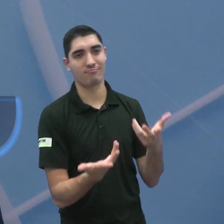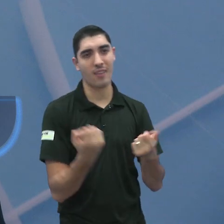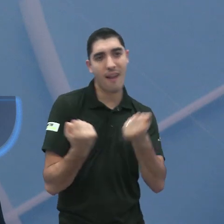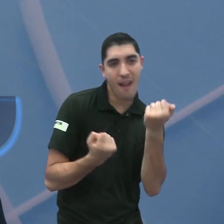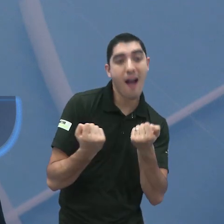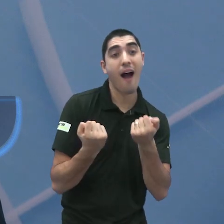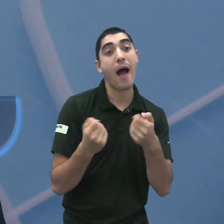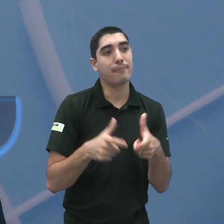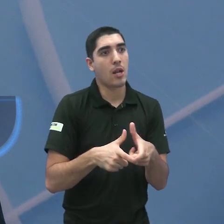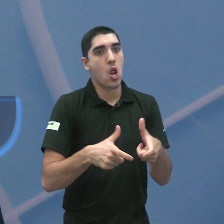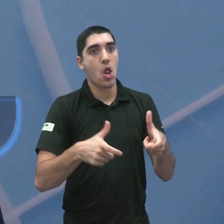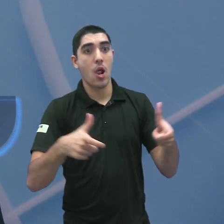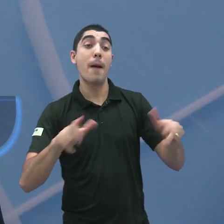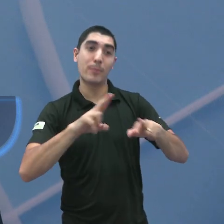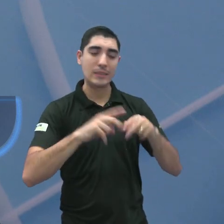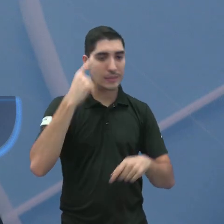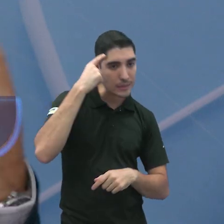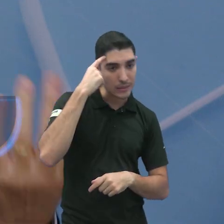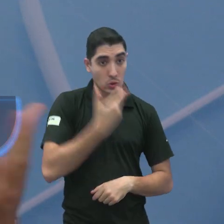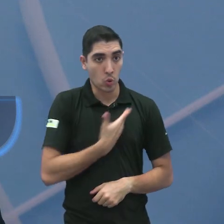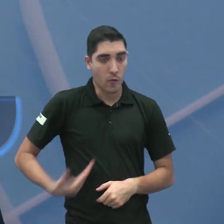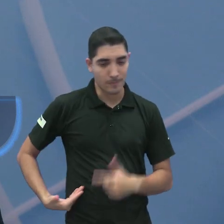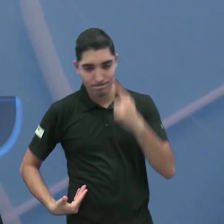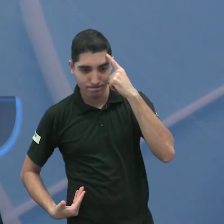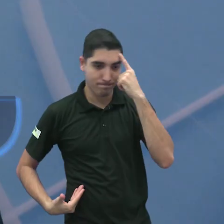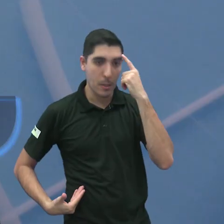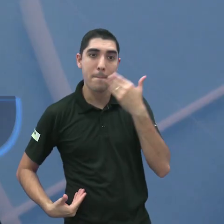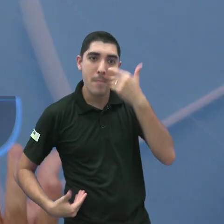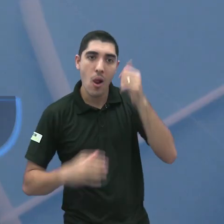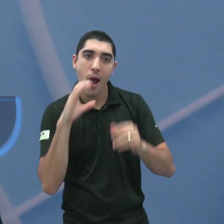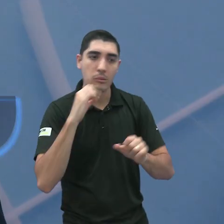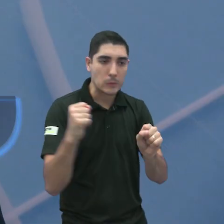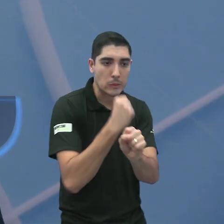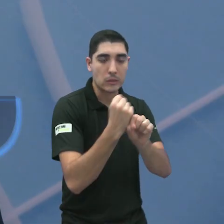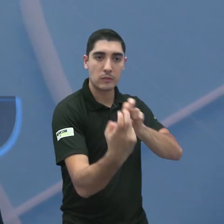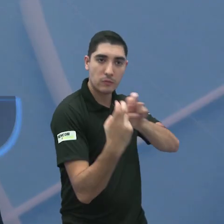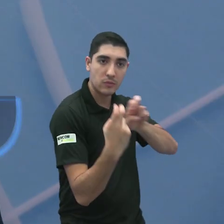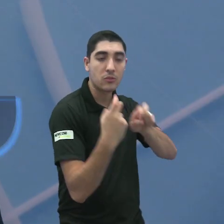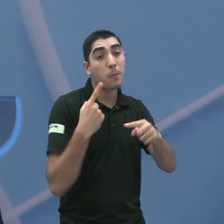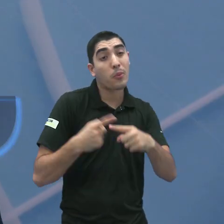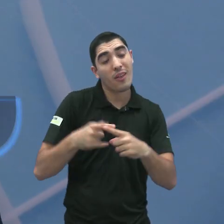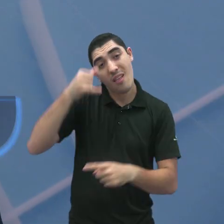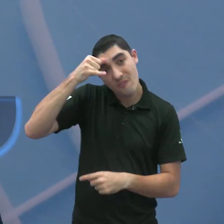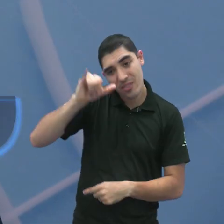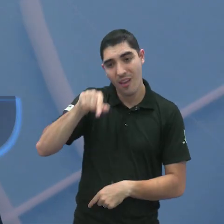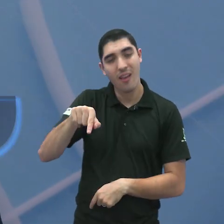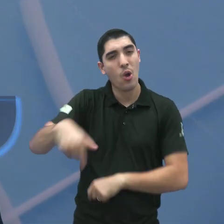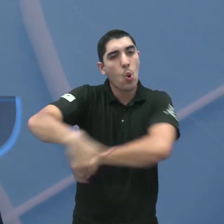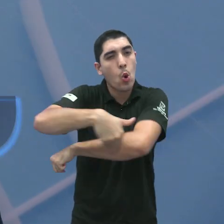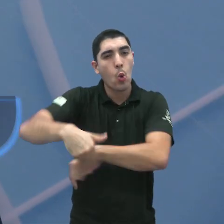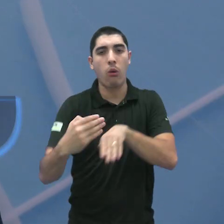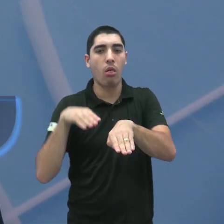essencial, né? Foi muito importante, até mesmo para evitar um pouco do trânsito